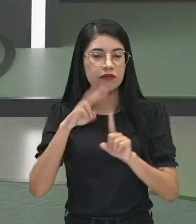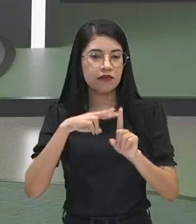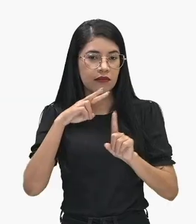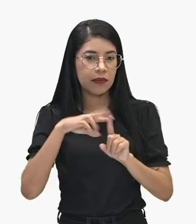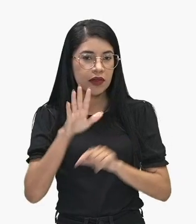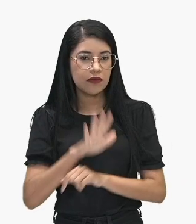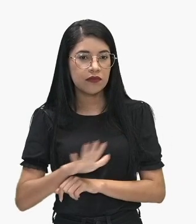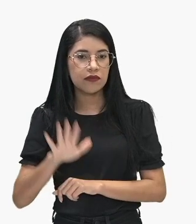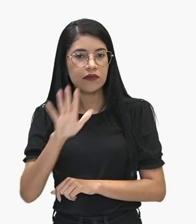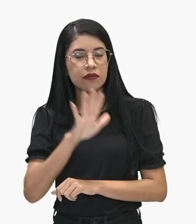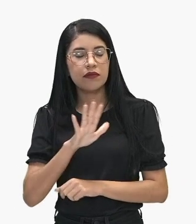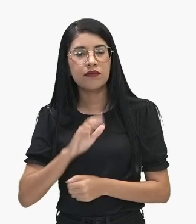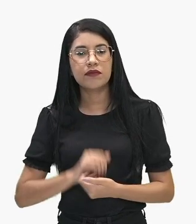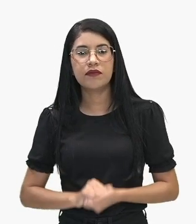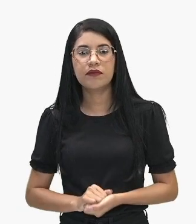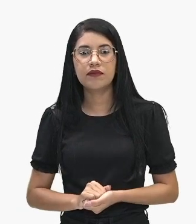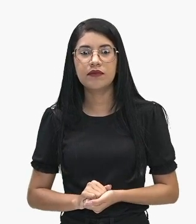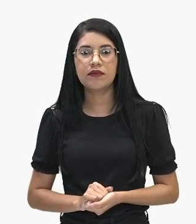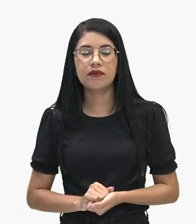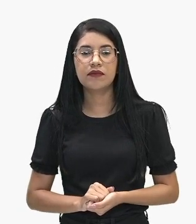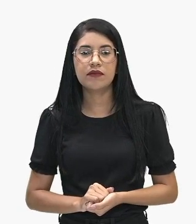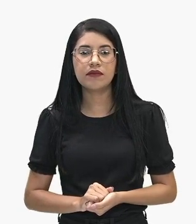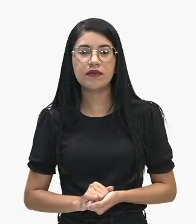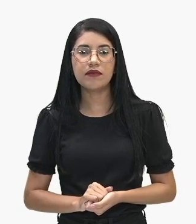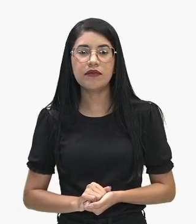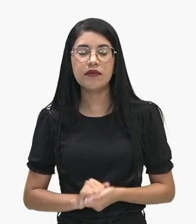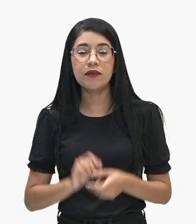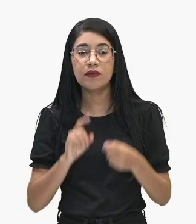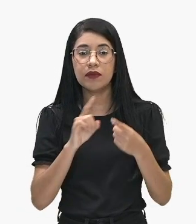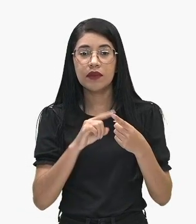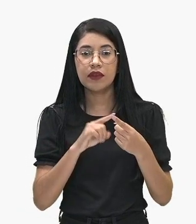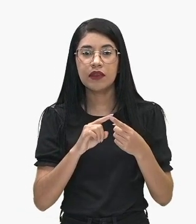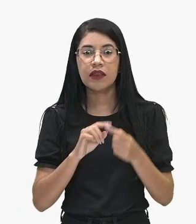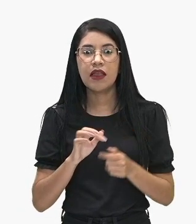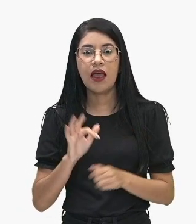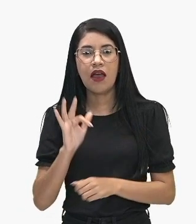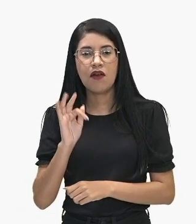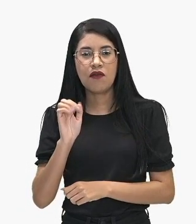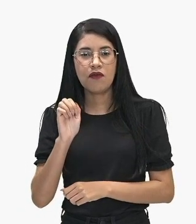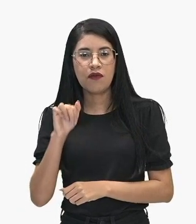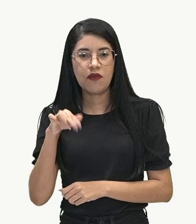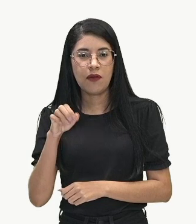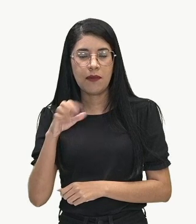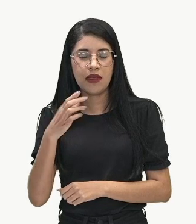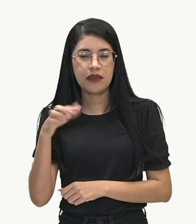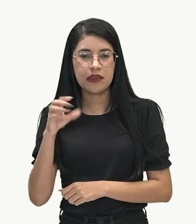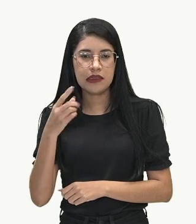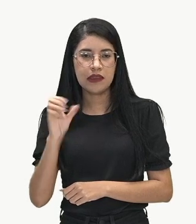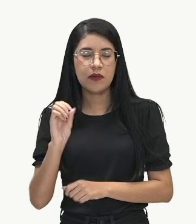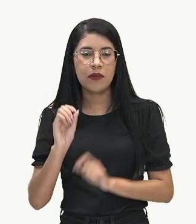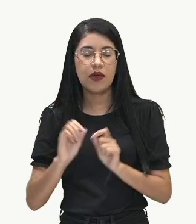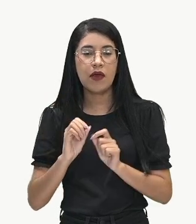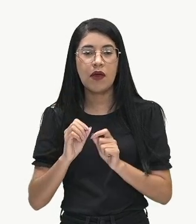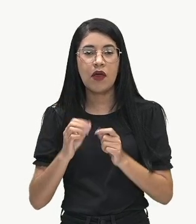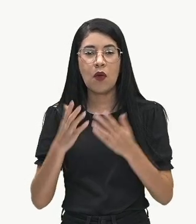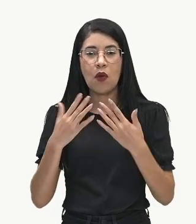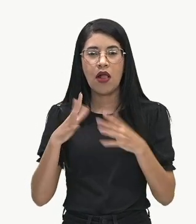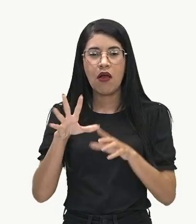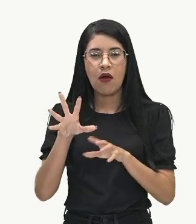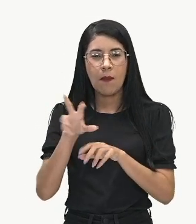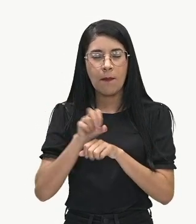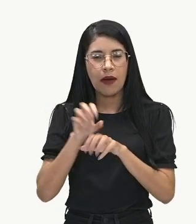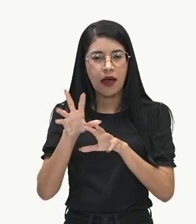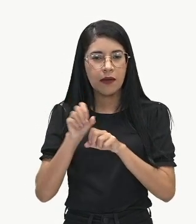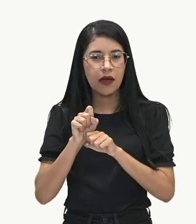dê uma olhada. Nós temos o primeiro, que é a entalpia de formação. é o calor liberado ou absorvido na